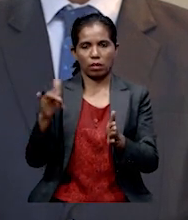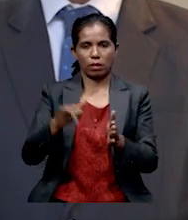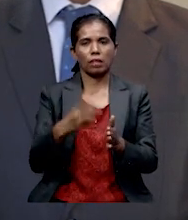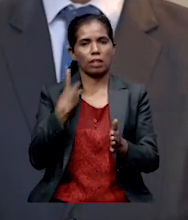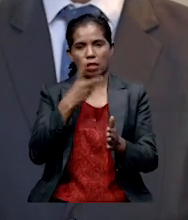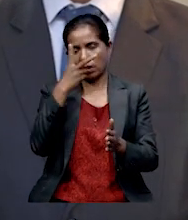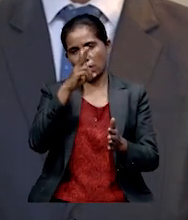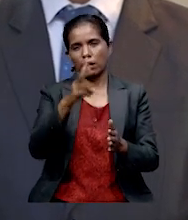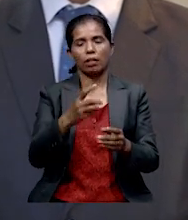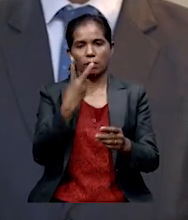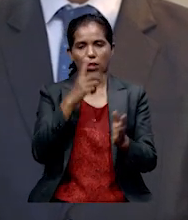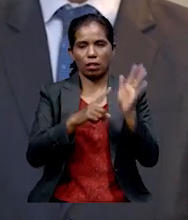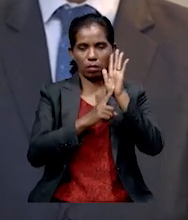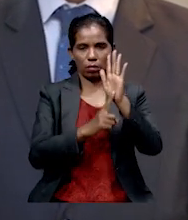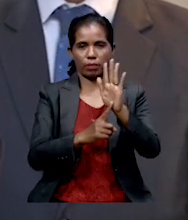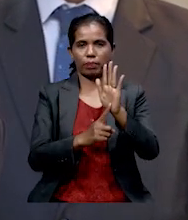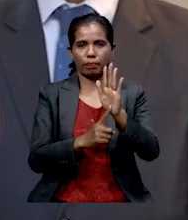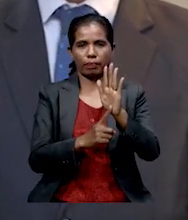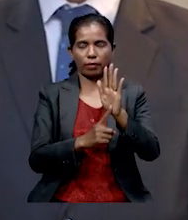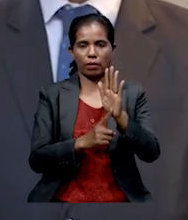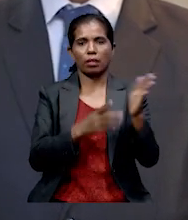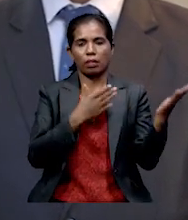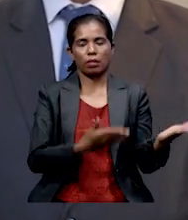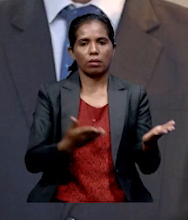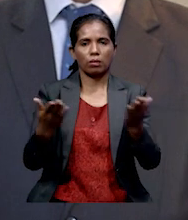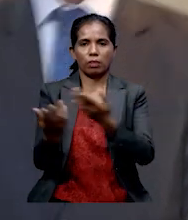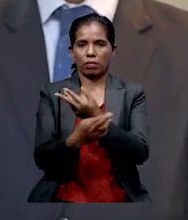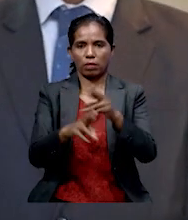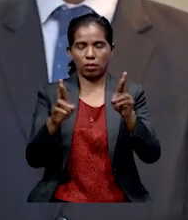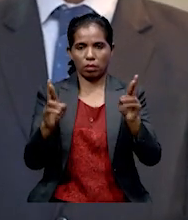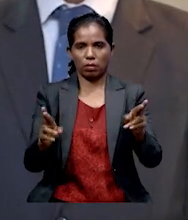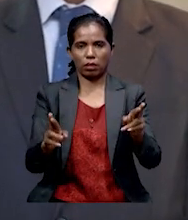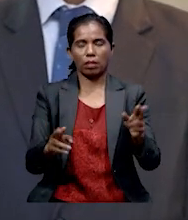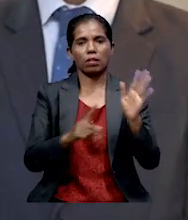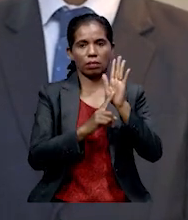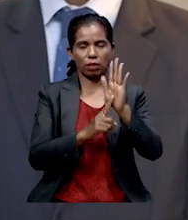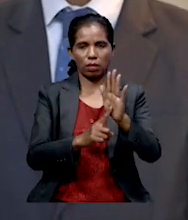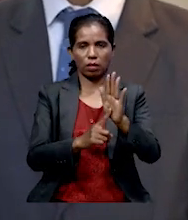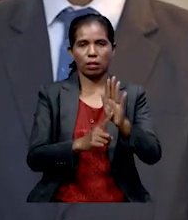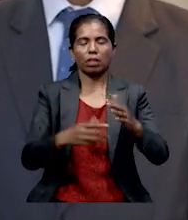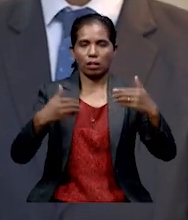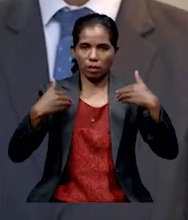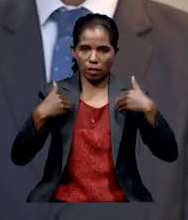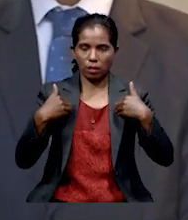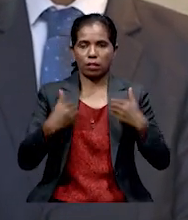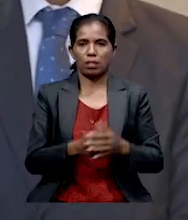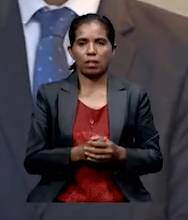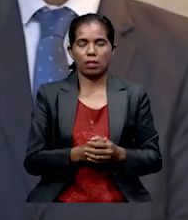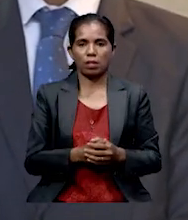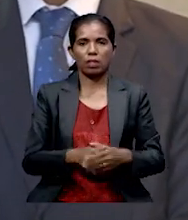né, para tudo, que está, para a lura do resultado, e sinal de que está aqui a relação